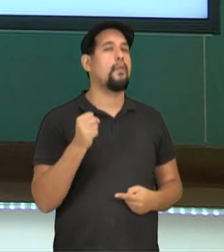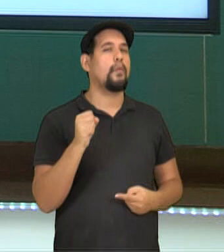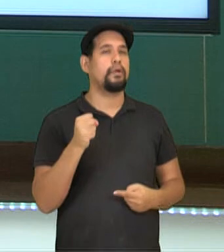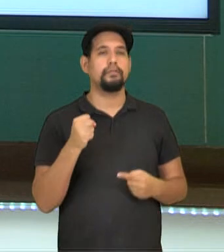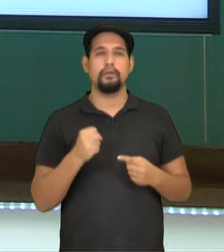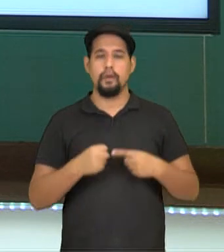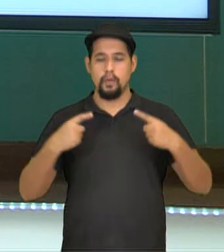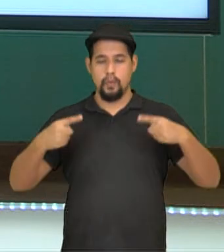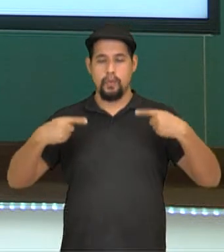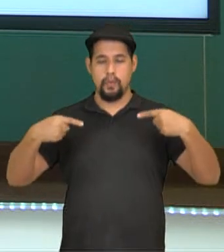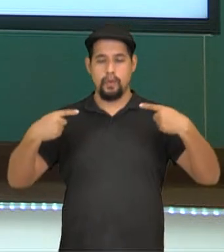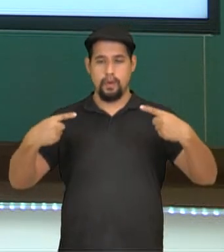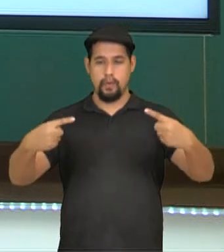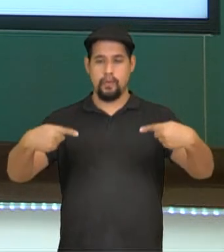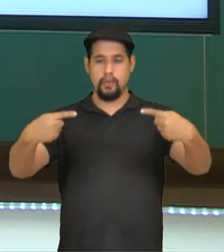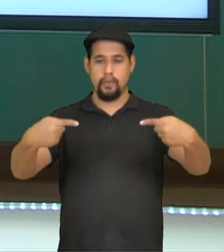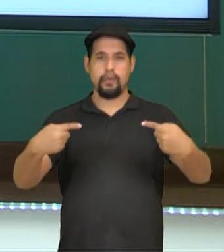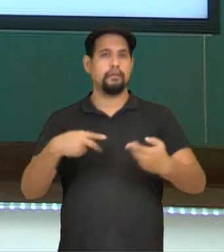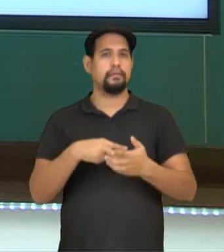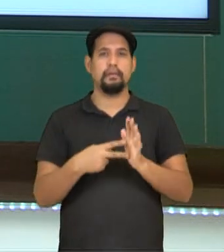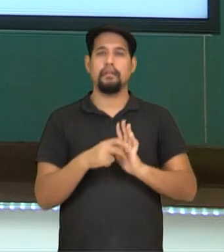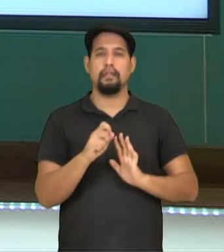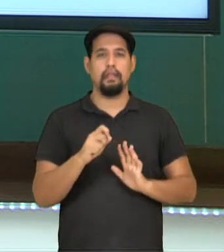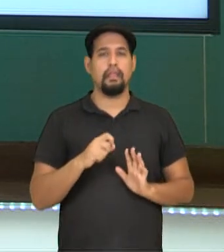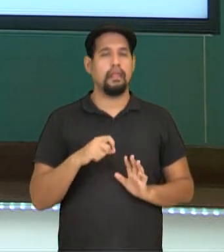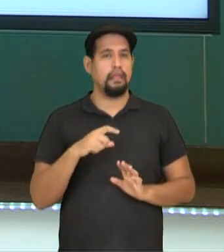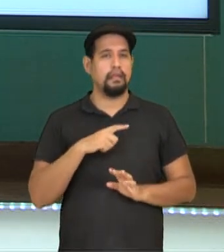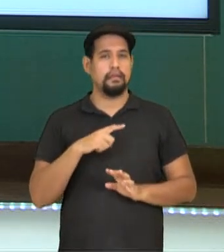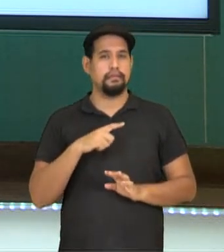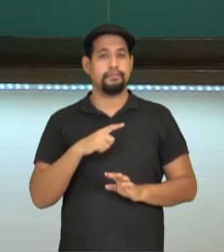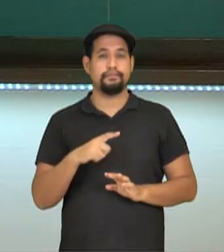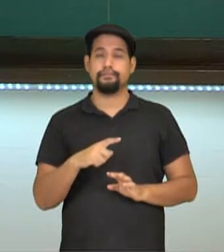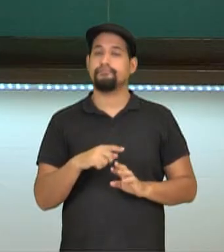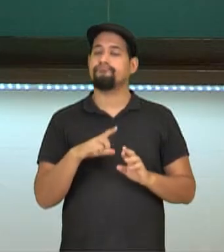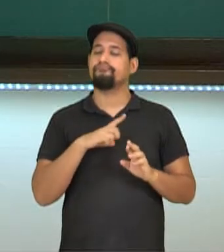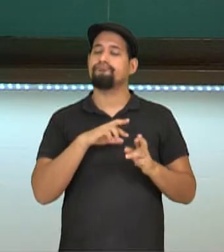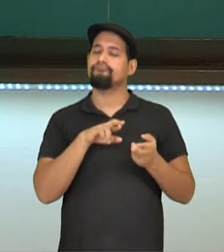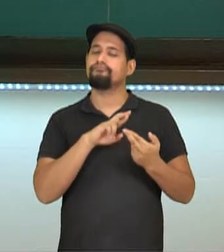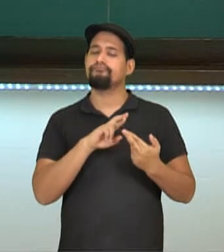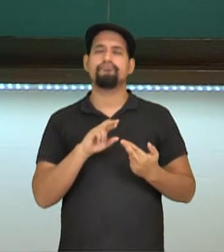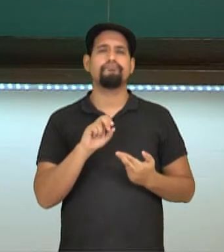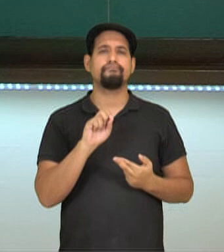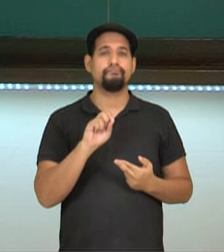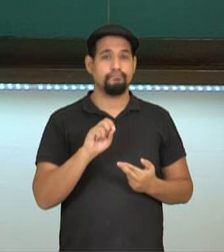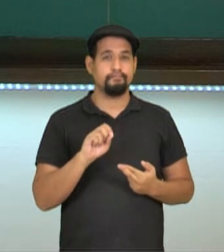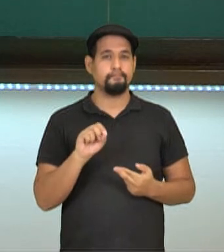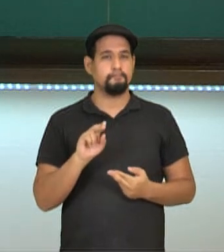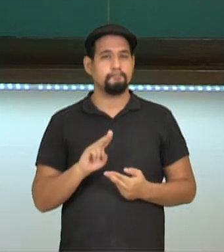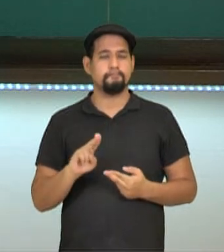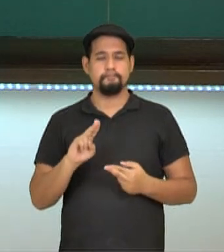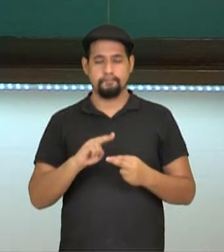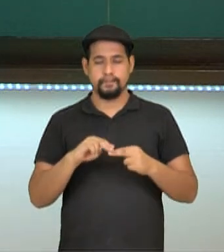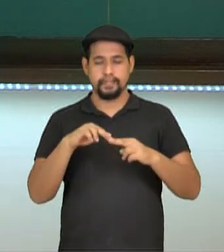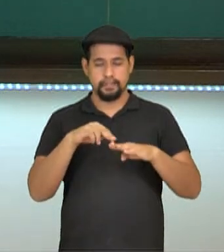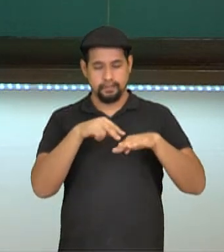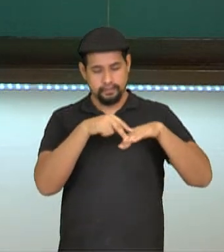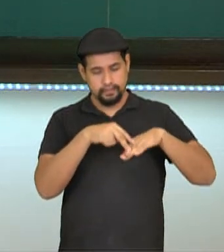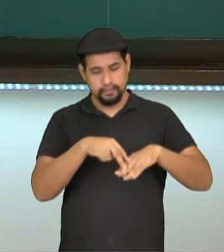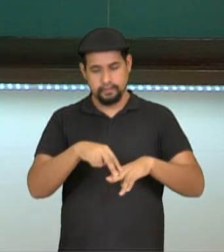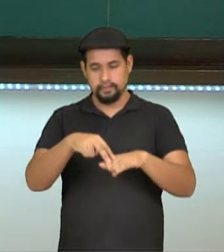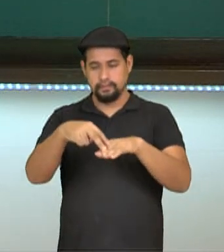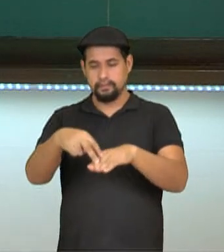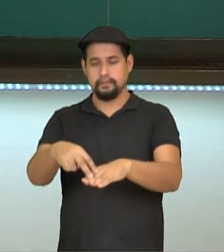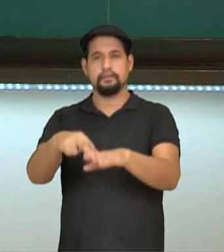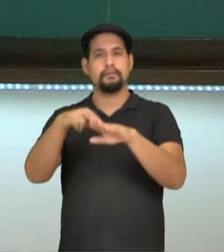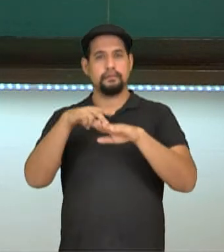rolamentos, que são o equipamento responsável pelo deslize do